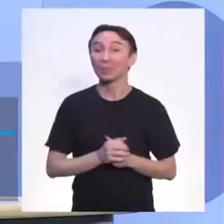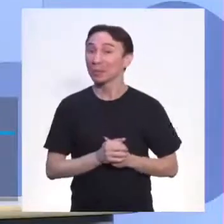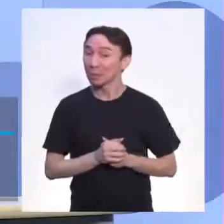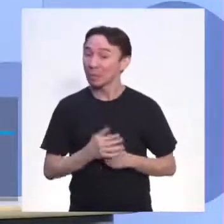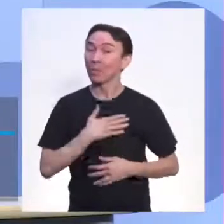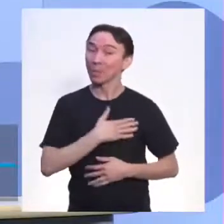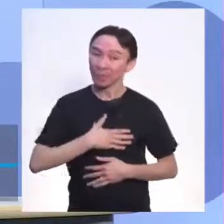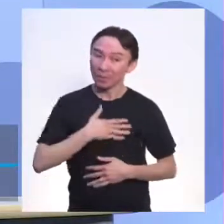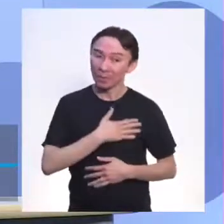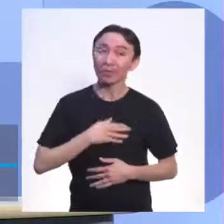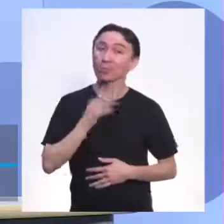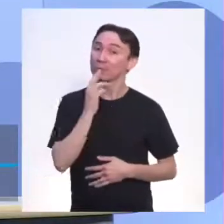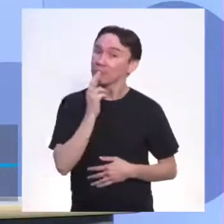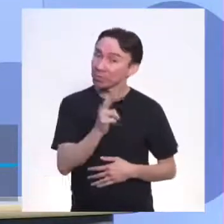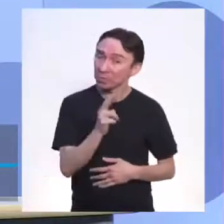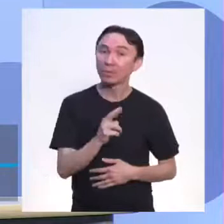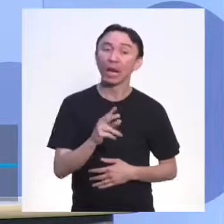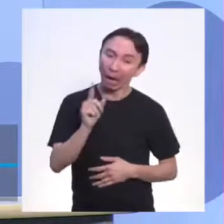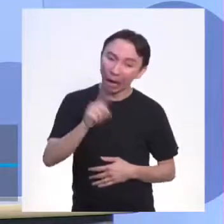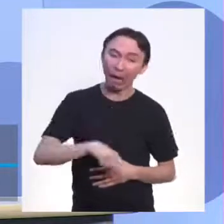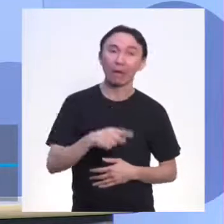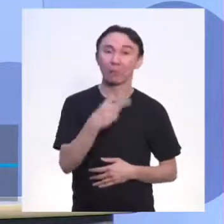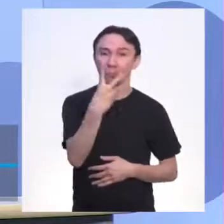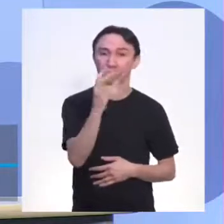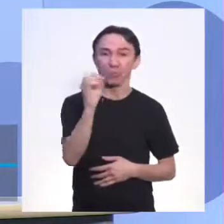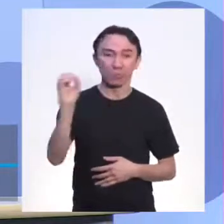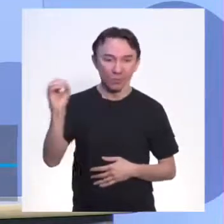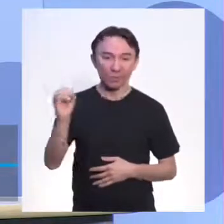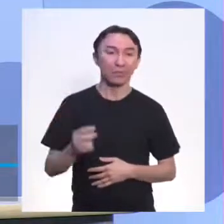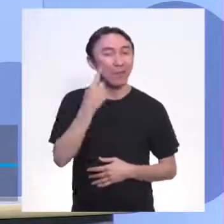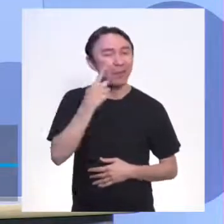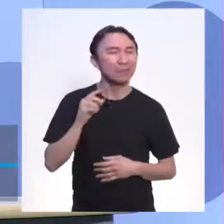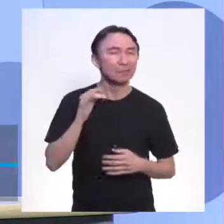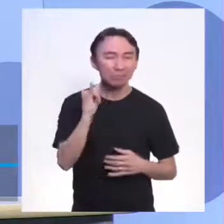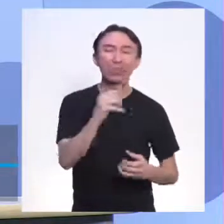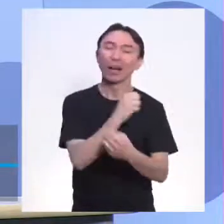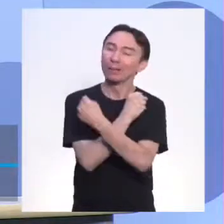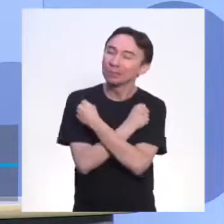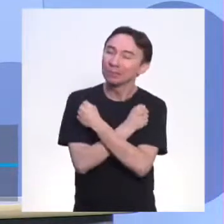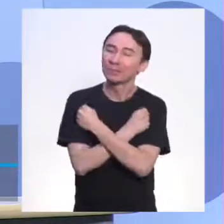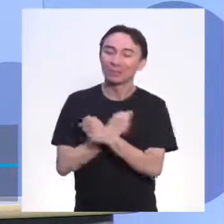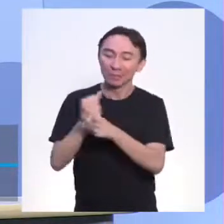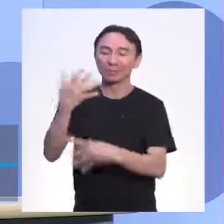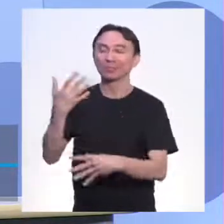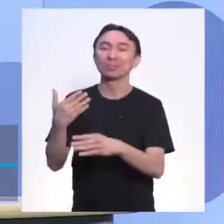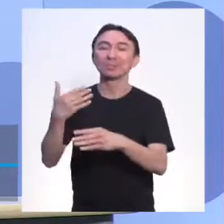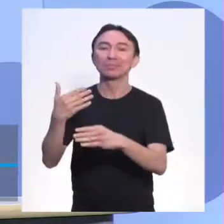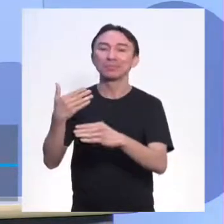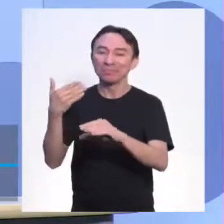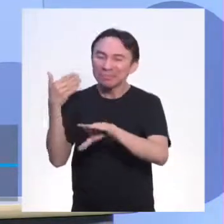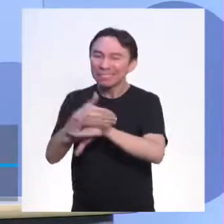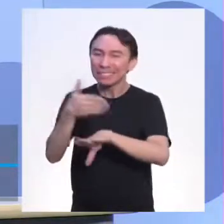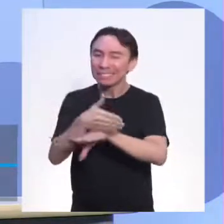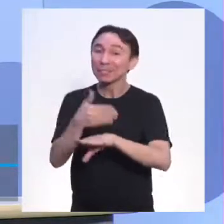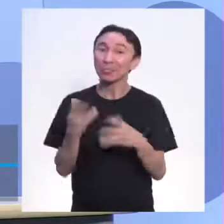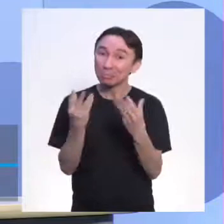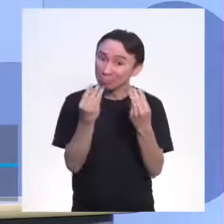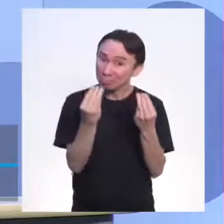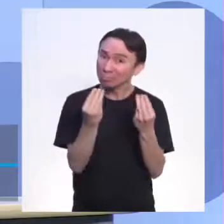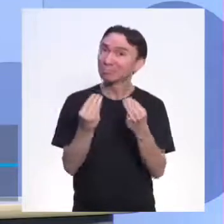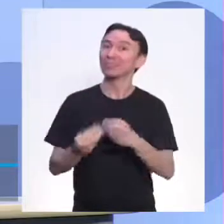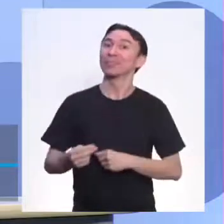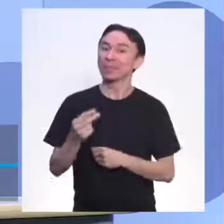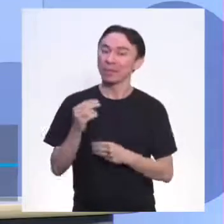gostei de ver, eles falaram que dá 200. Então, vamos mandar um abraço aí para as pessoas que estão participando do chat. E gostei de ver que foi bastante gente que colocou 200,